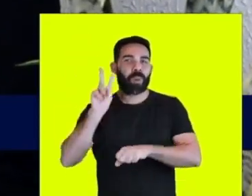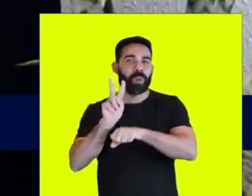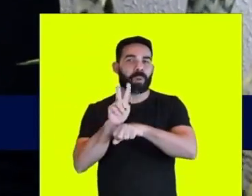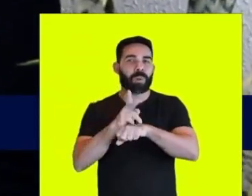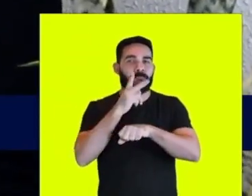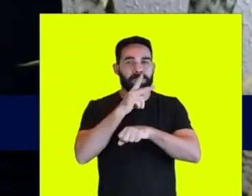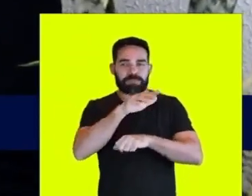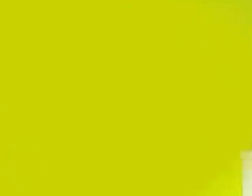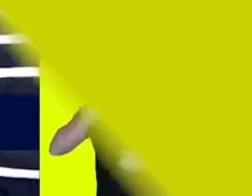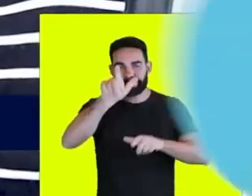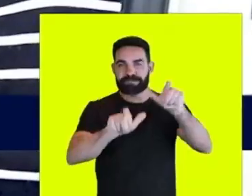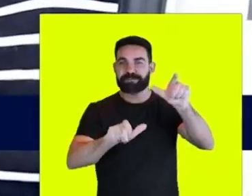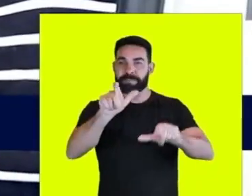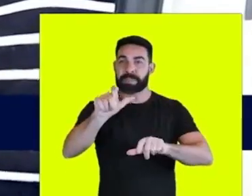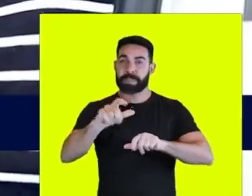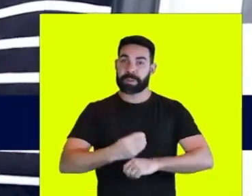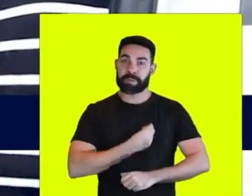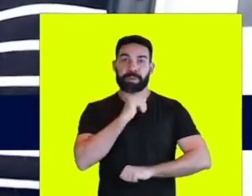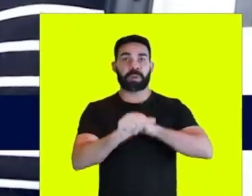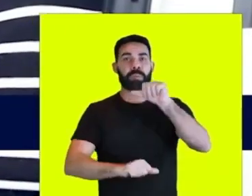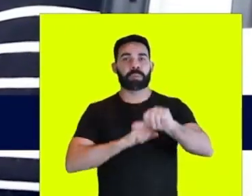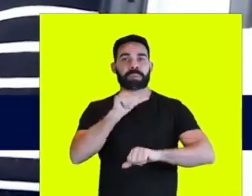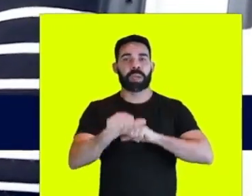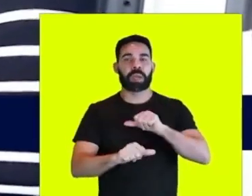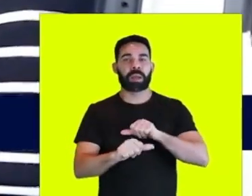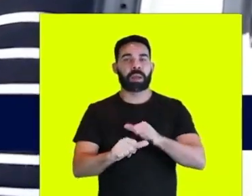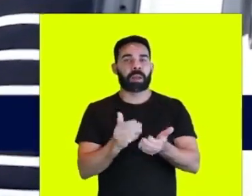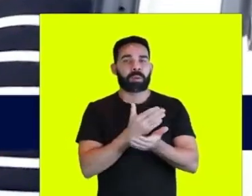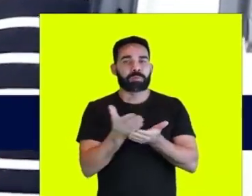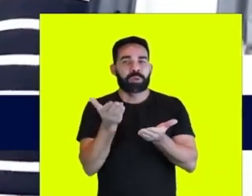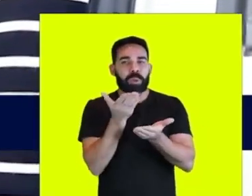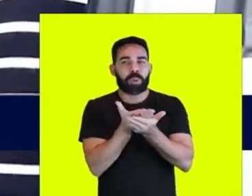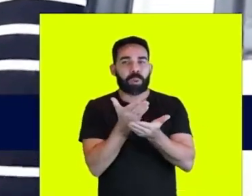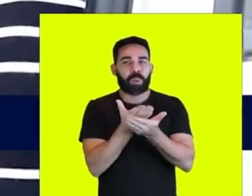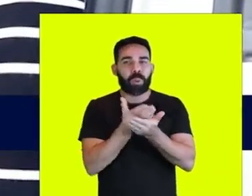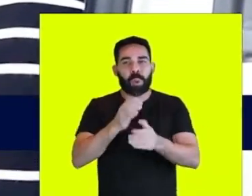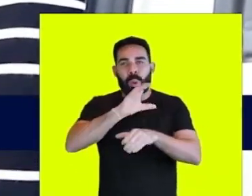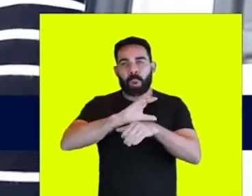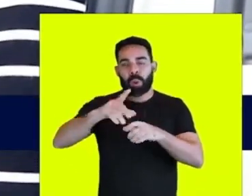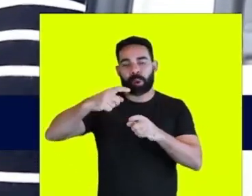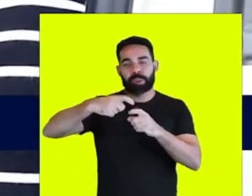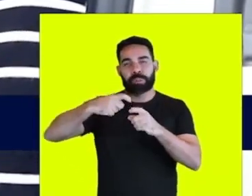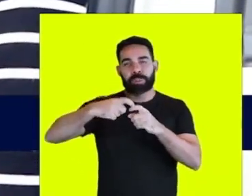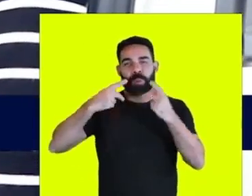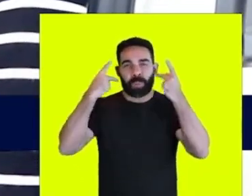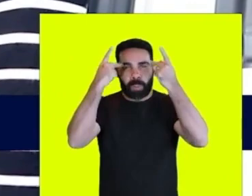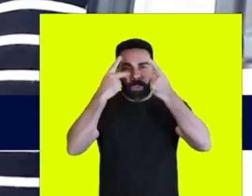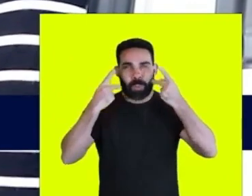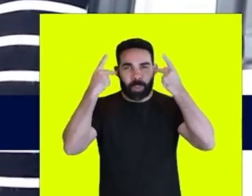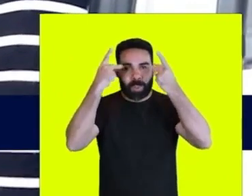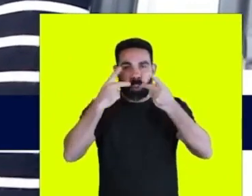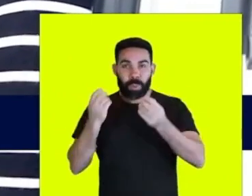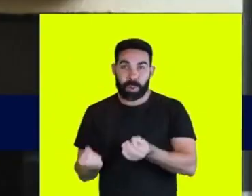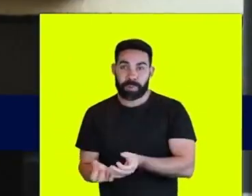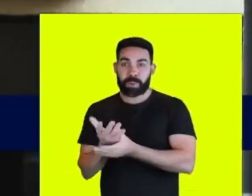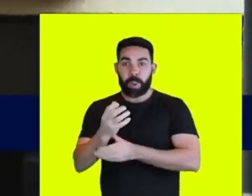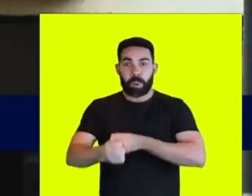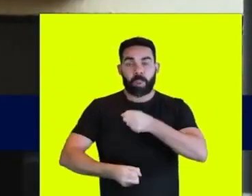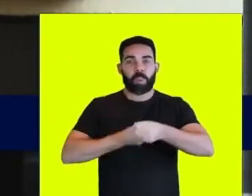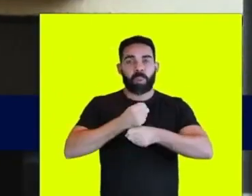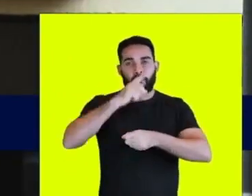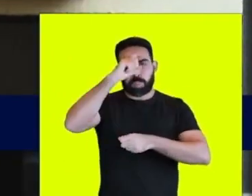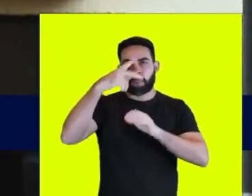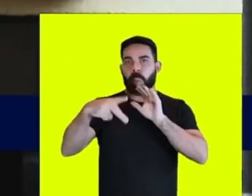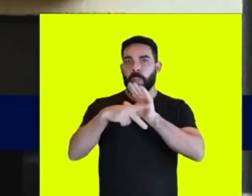pessoas e transformar vidas. Foi assim que ingressou no curso de medicina, especializando-se em oftalmologia e fundando, anos depois,